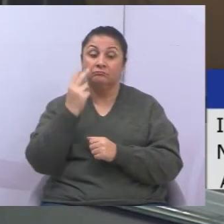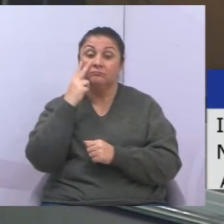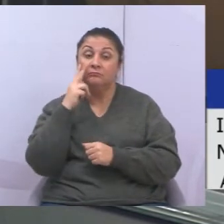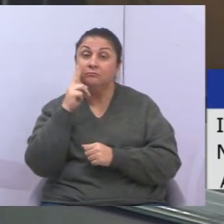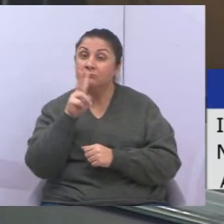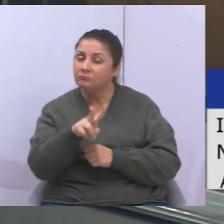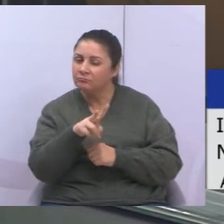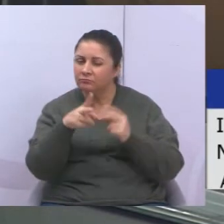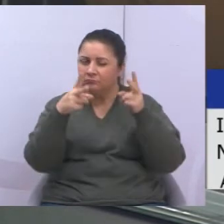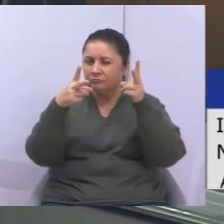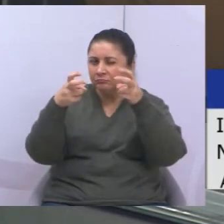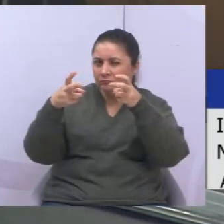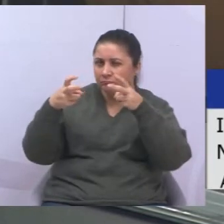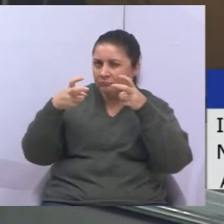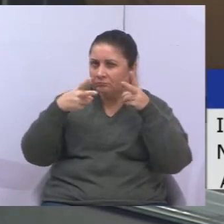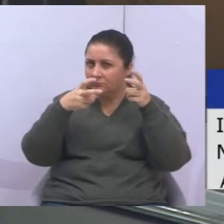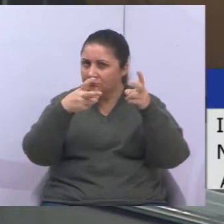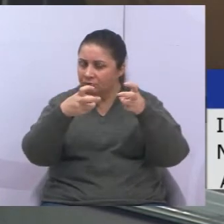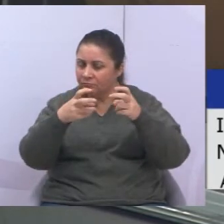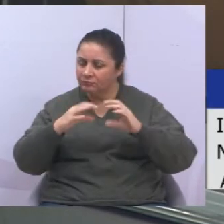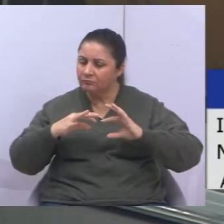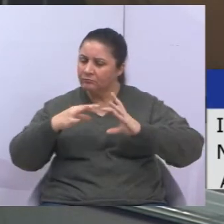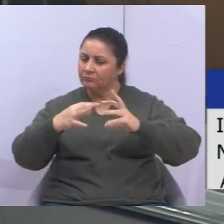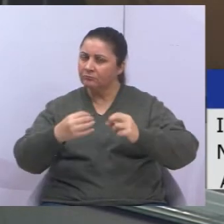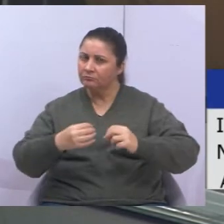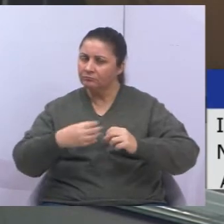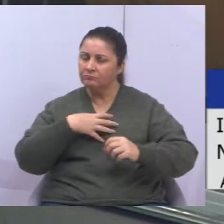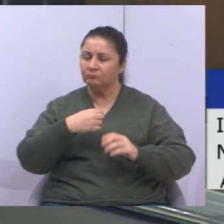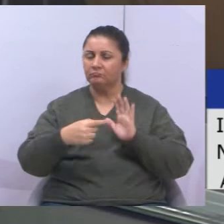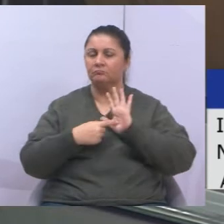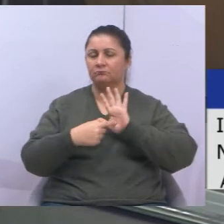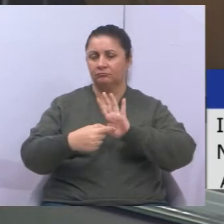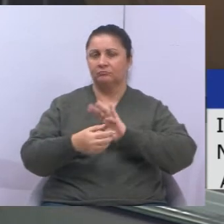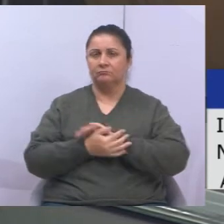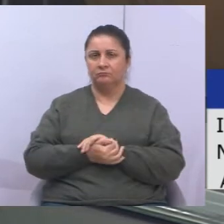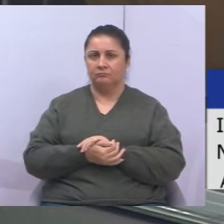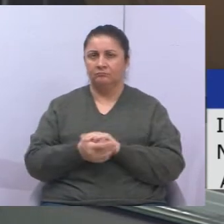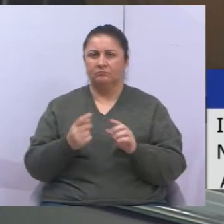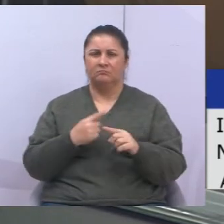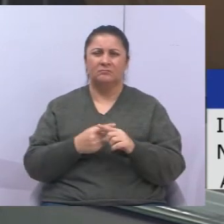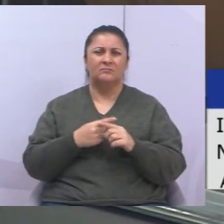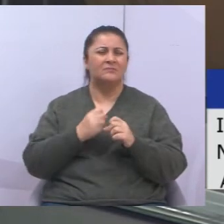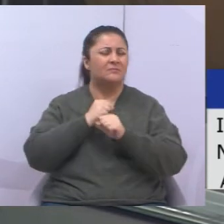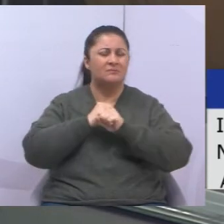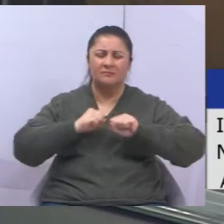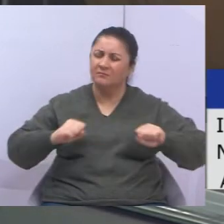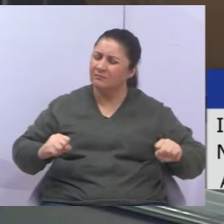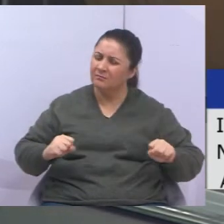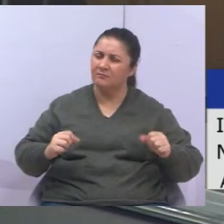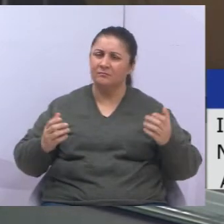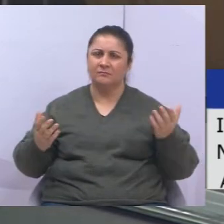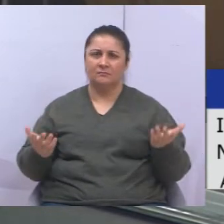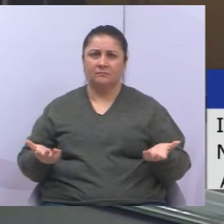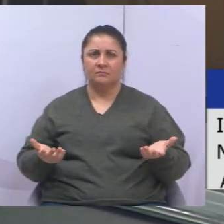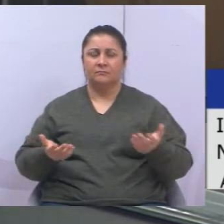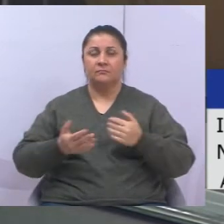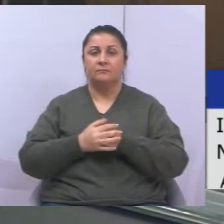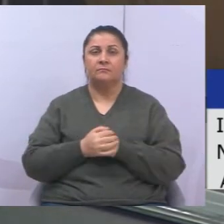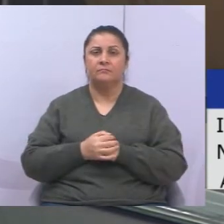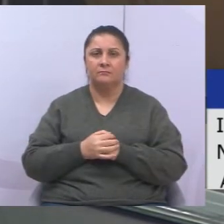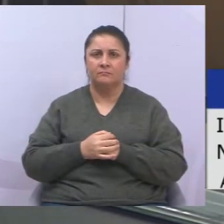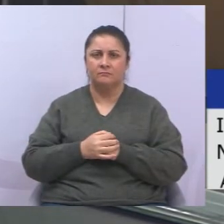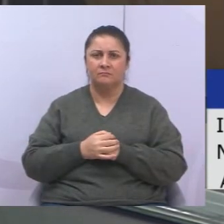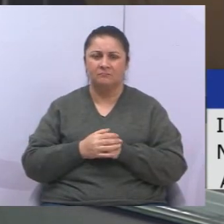e percebam todos os movimentos que eles têm. Porque não é possível você... Hoje a gente